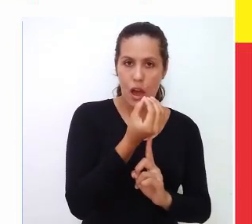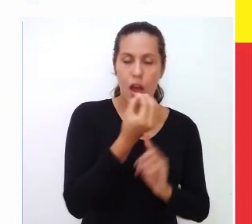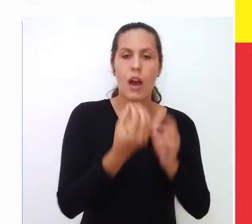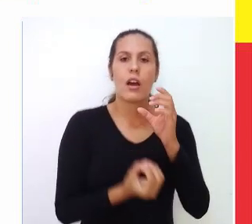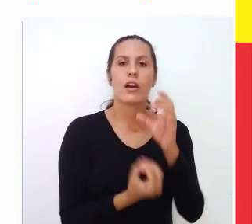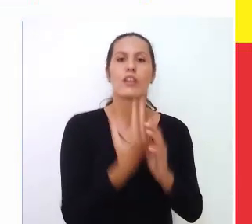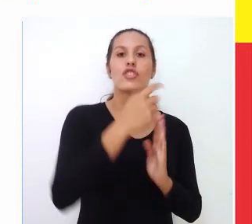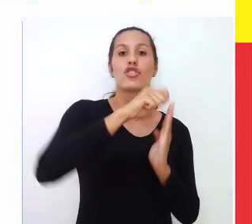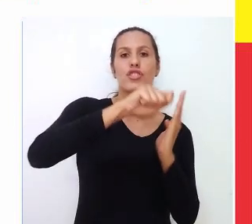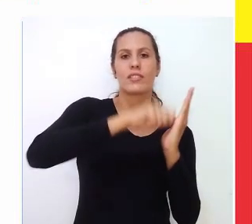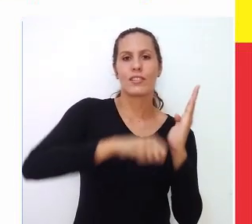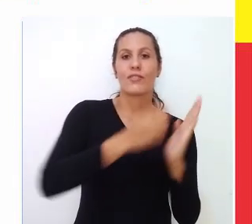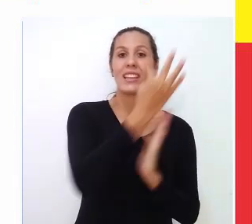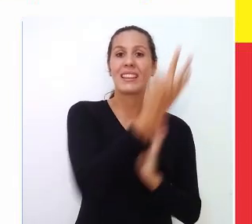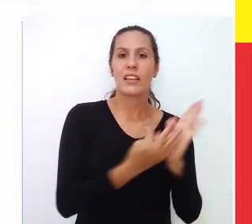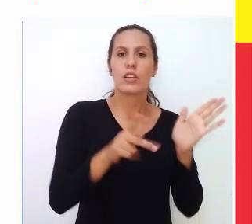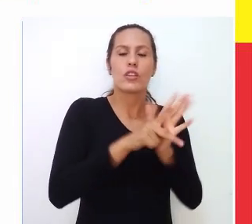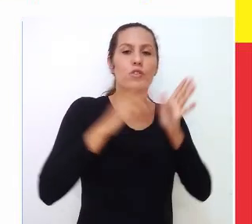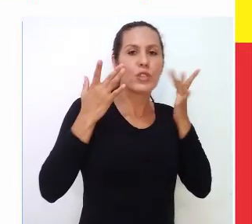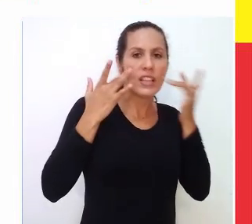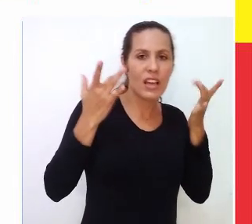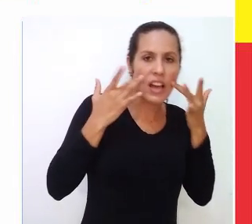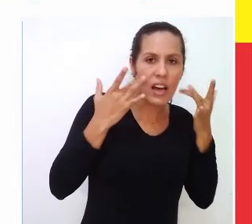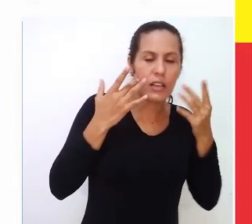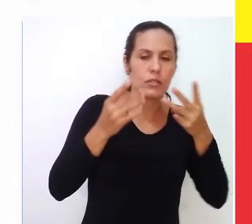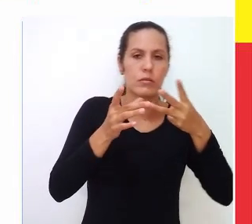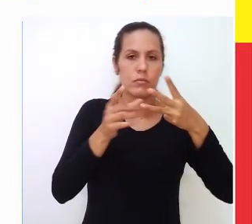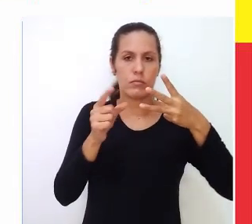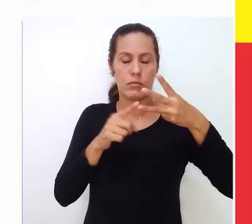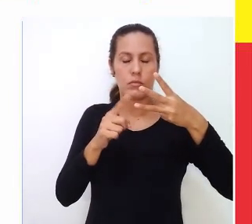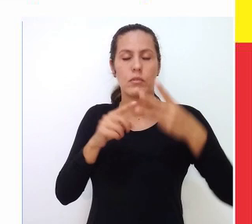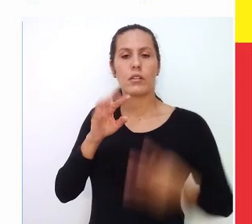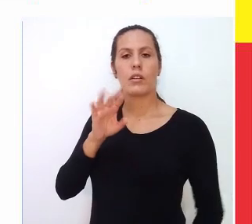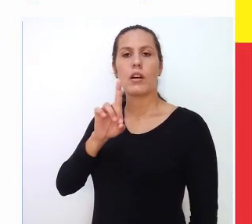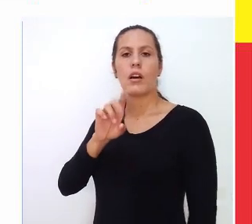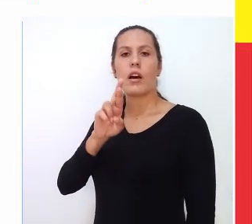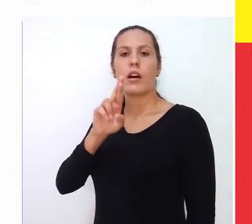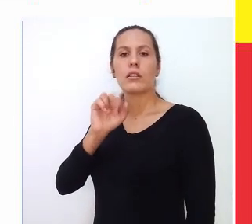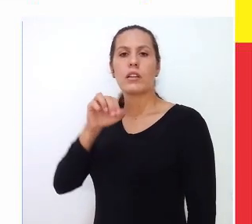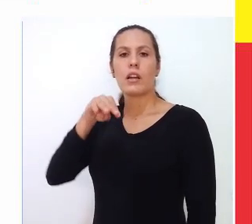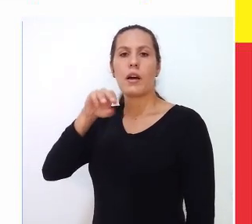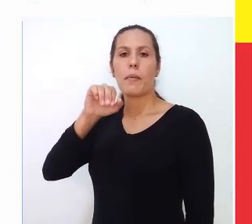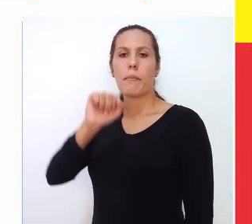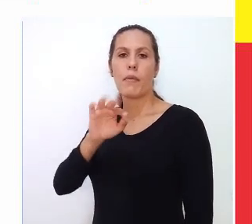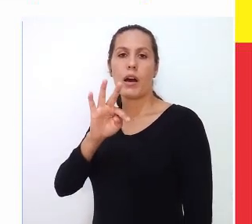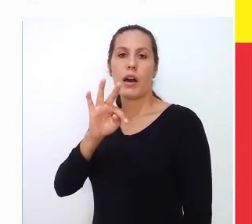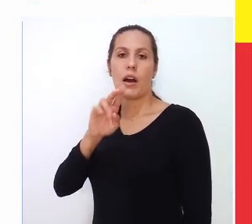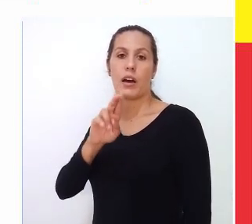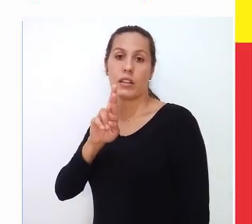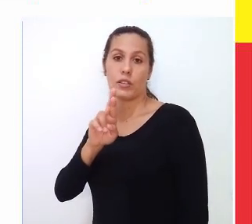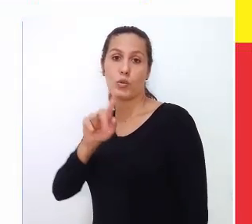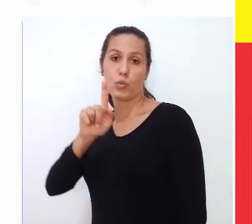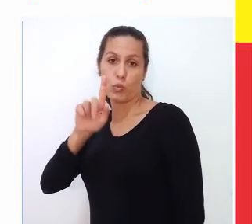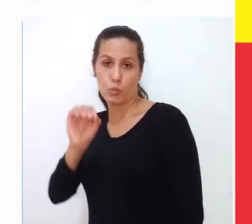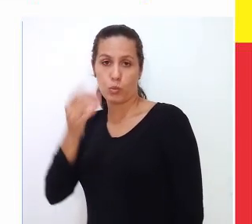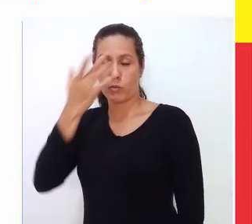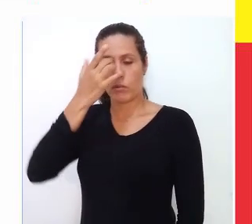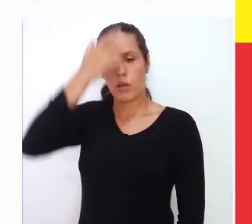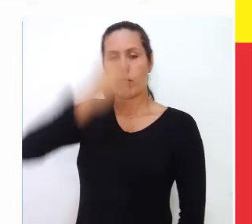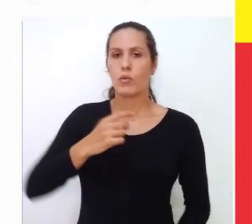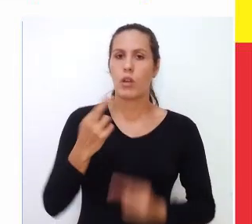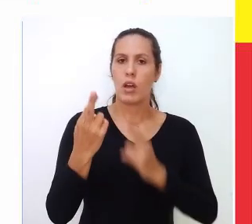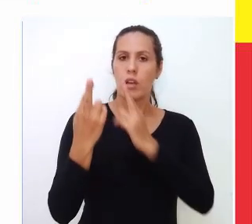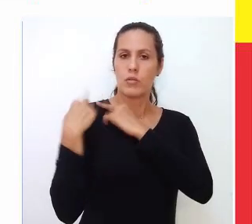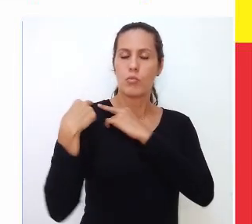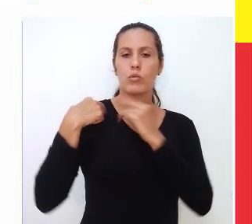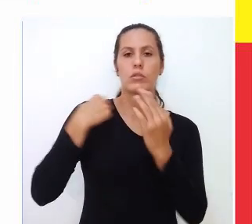o dramaturgo é o autor dos textos teatrais. É a pessoa responsável por escrever esses textos. É